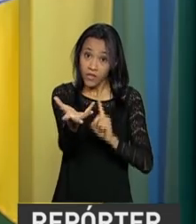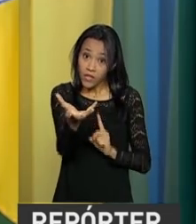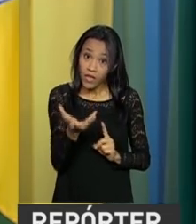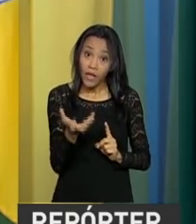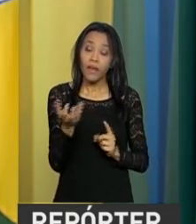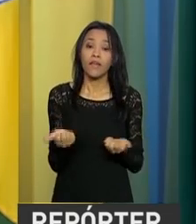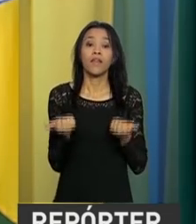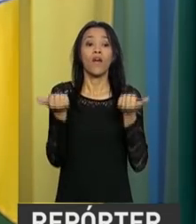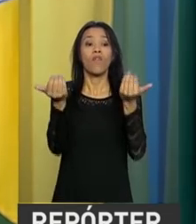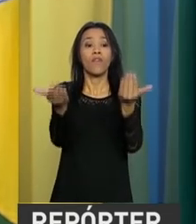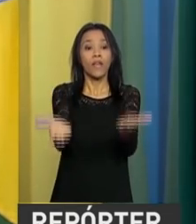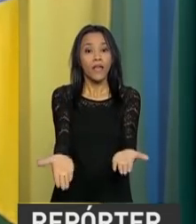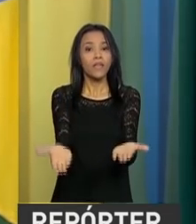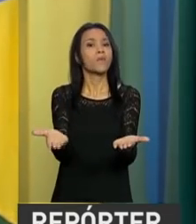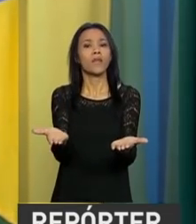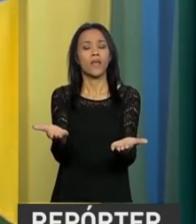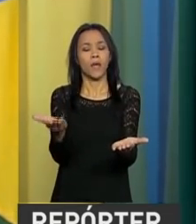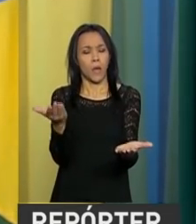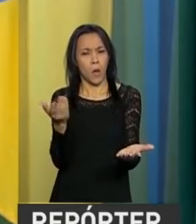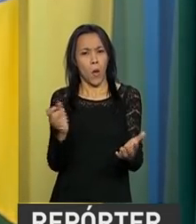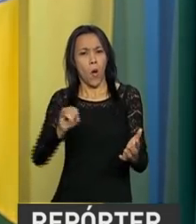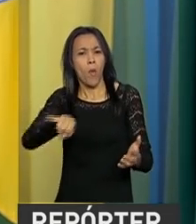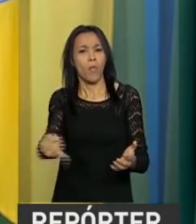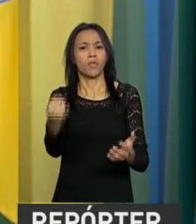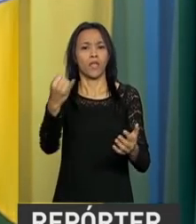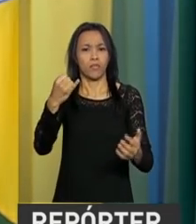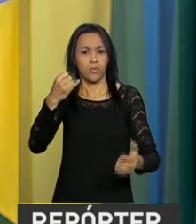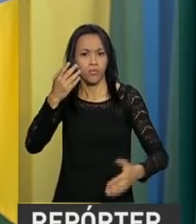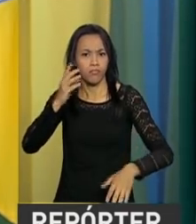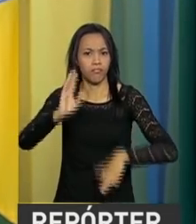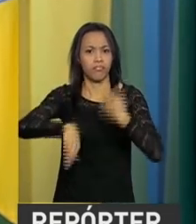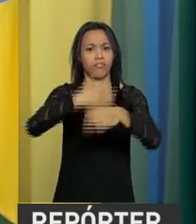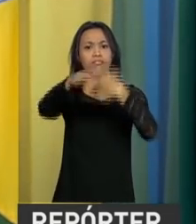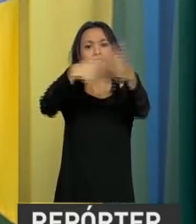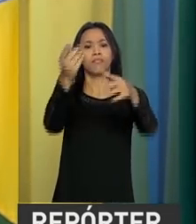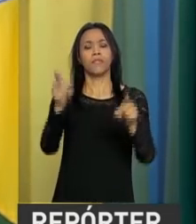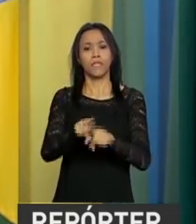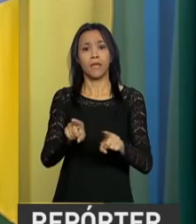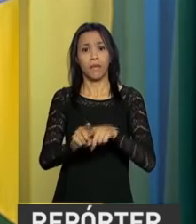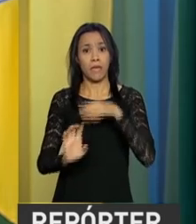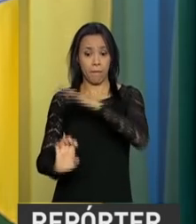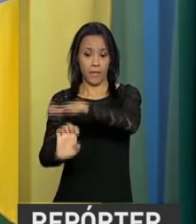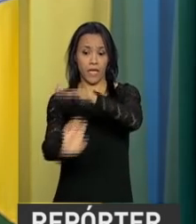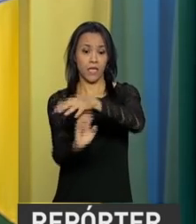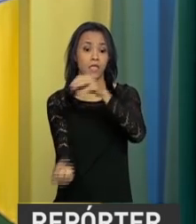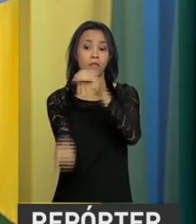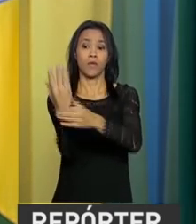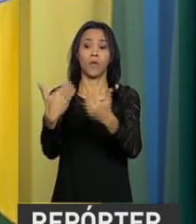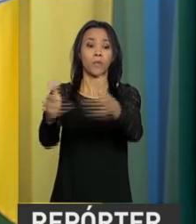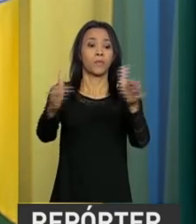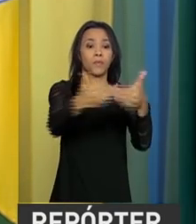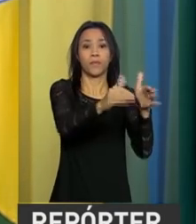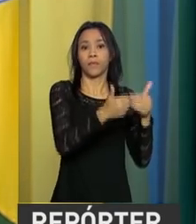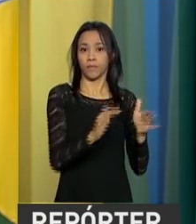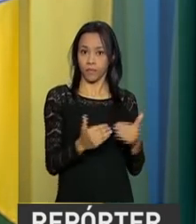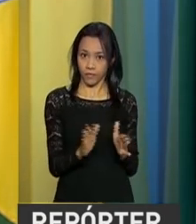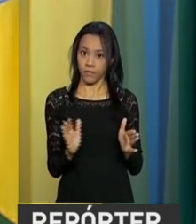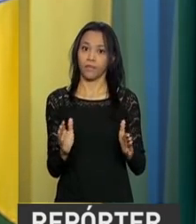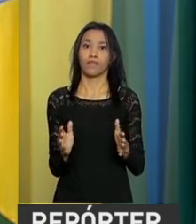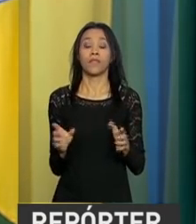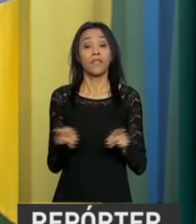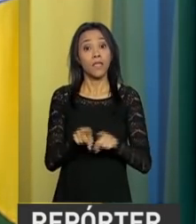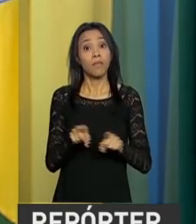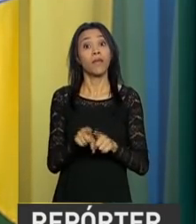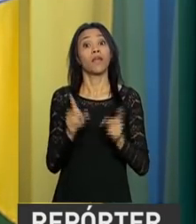oferece oportunidades para o progresso e para o empreendedorismo. E, evidentemente, pautado pela ideia